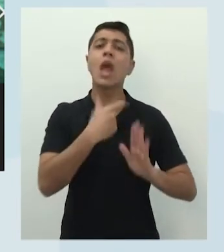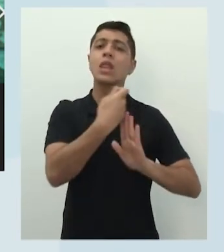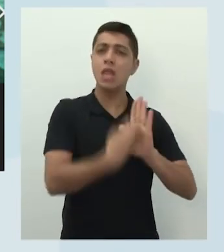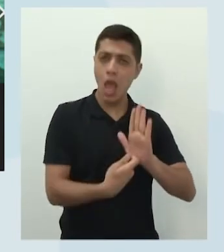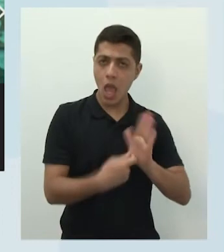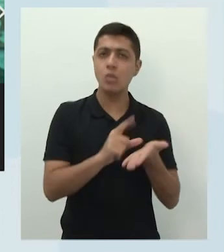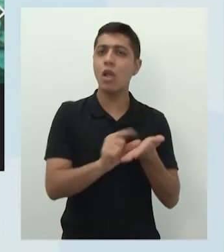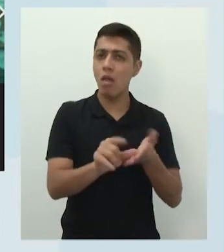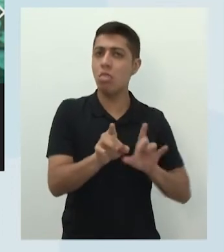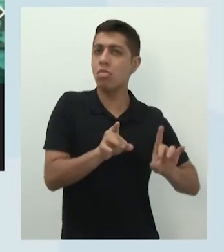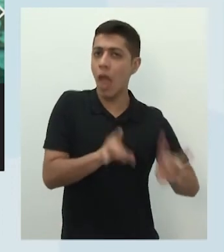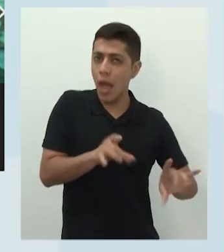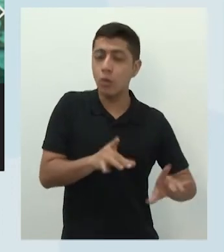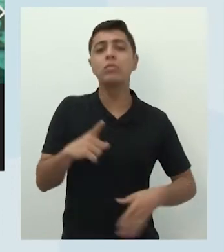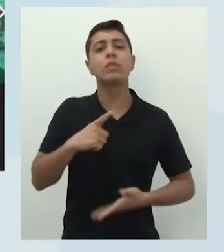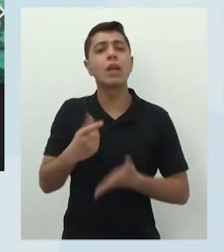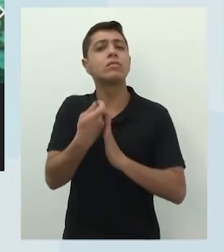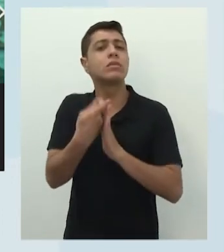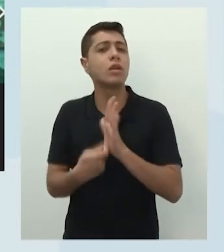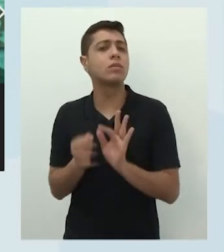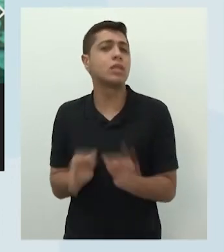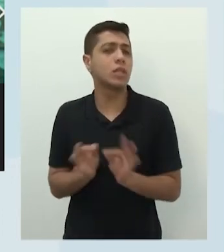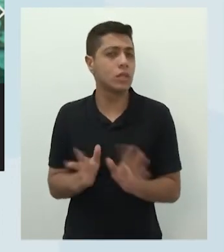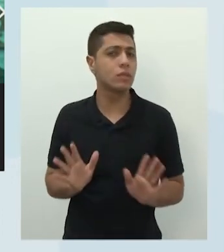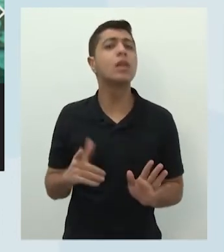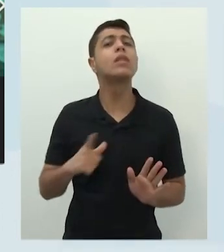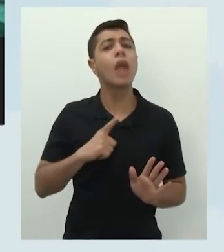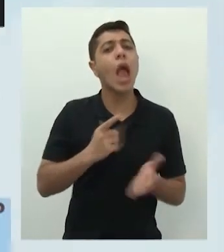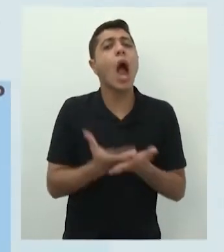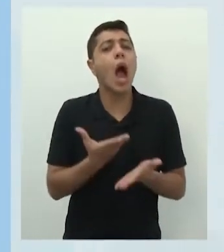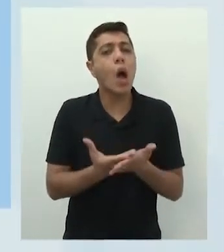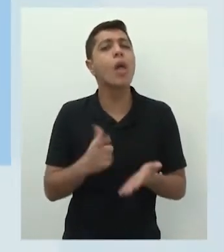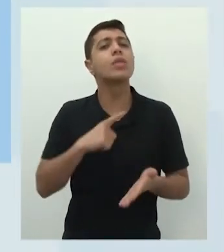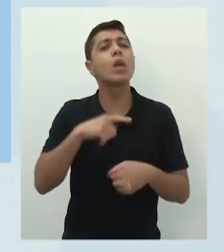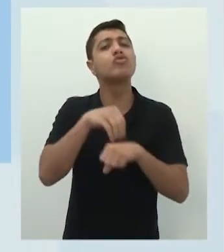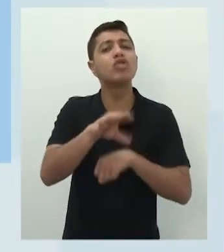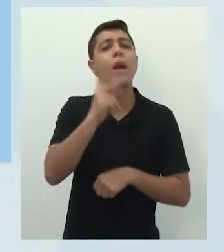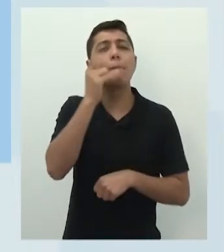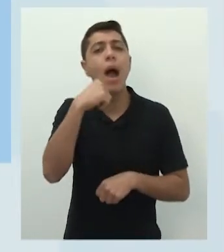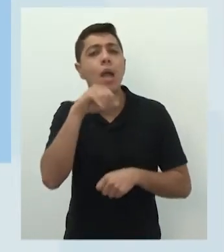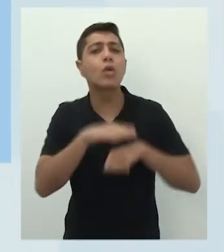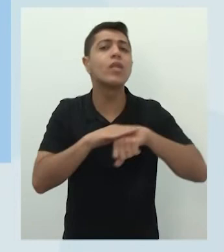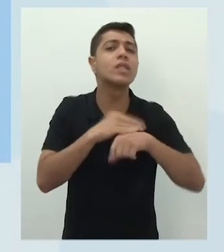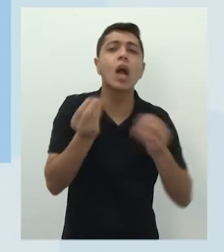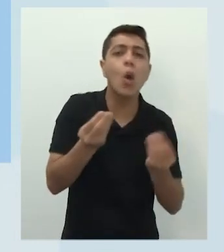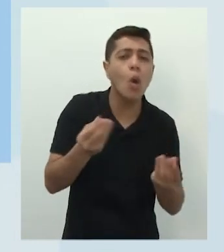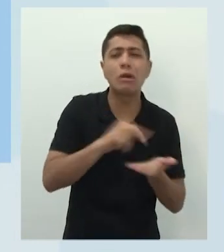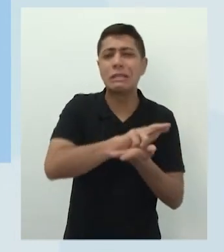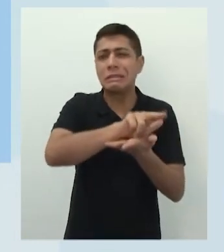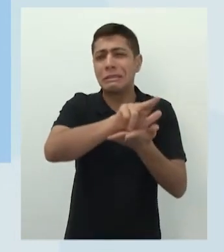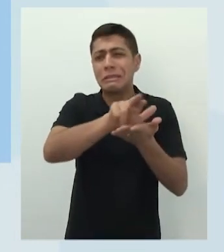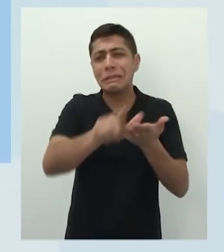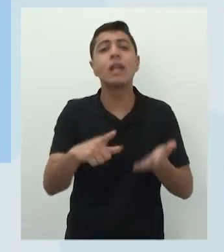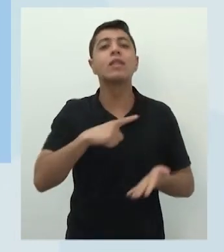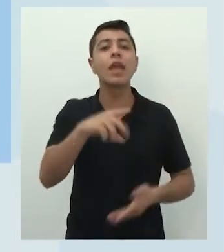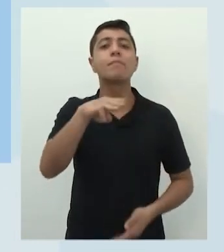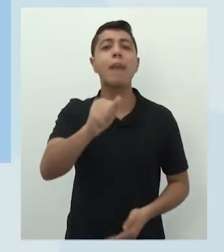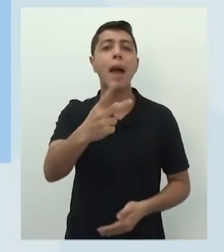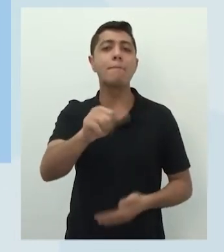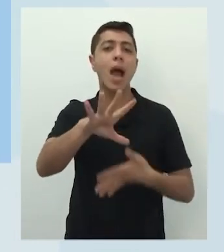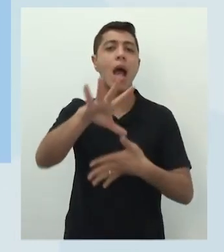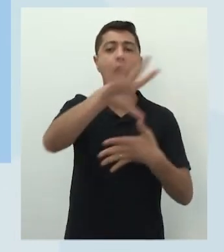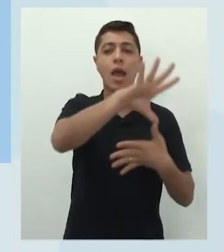Quem gosta desse assunto, como esse aqui mereceria uma aula só sobre jogo perigoso, mas o melhor site brasileiro que